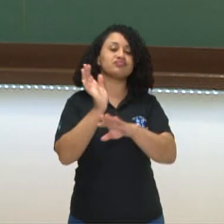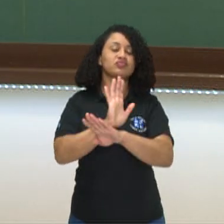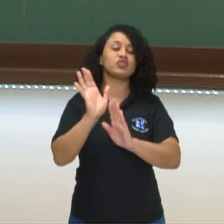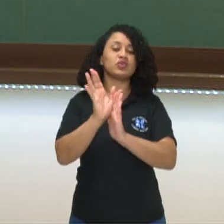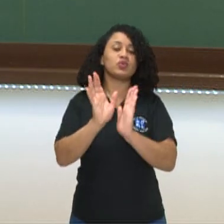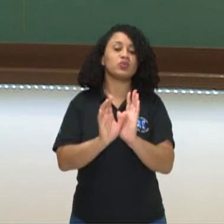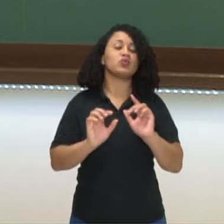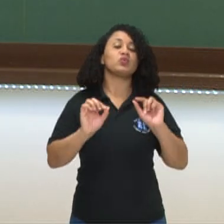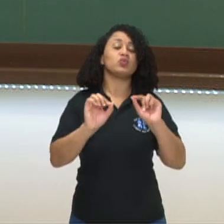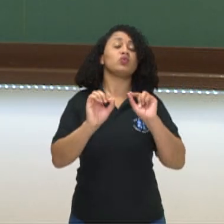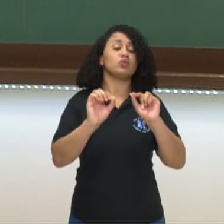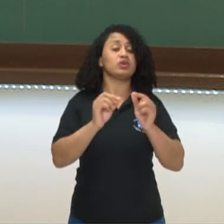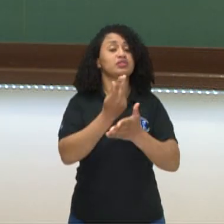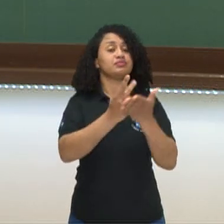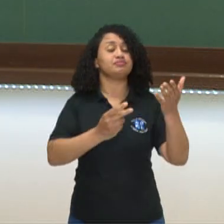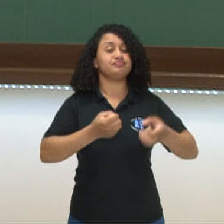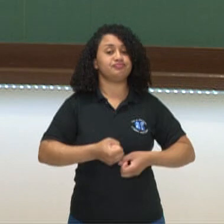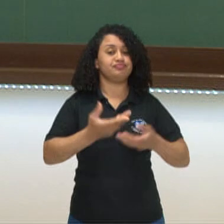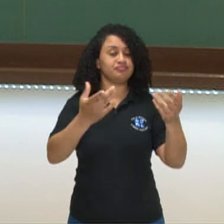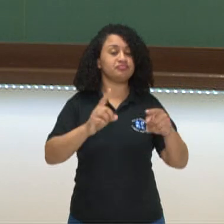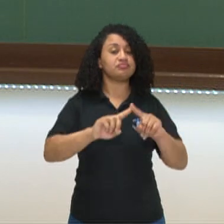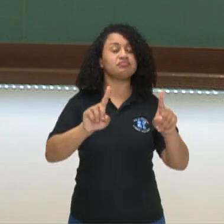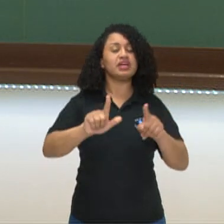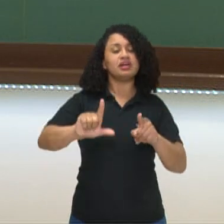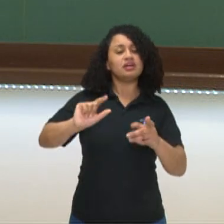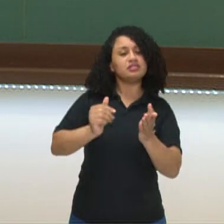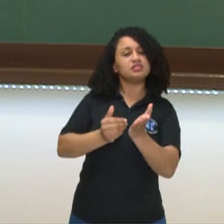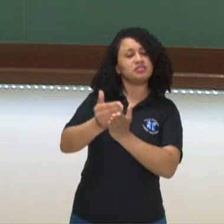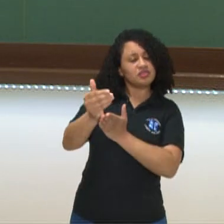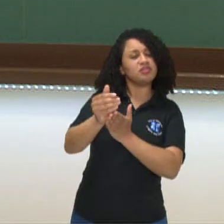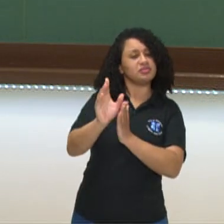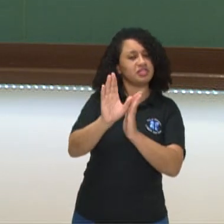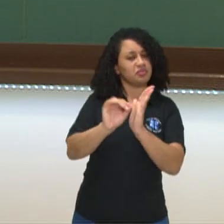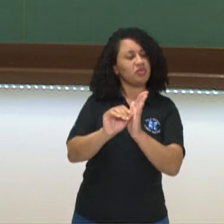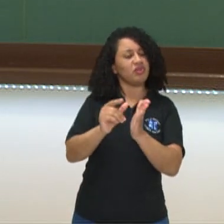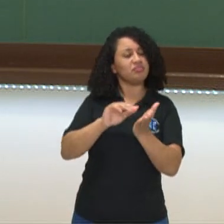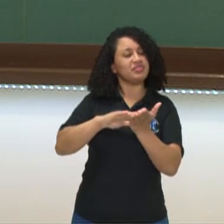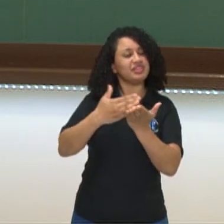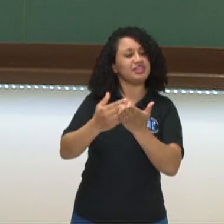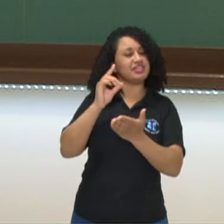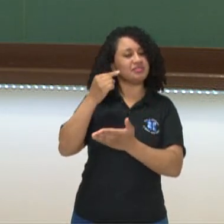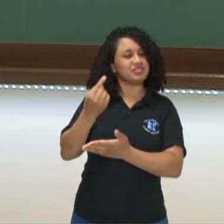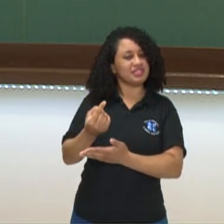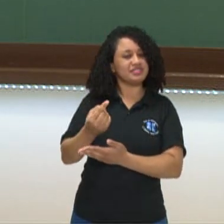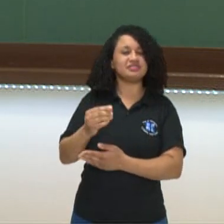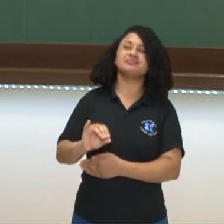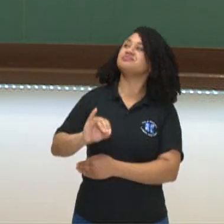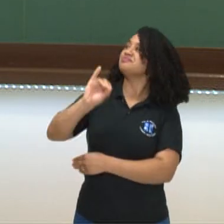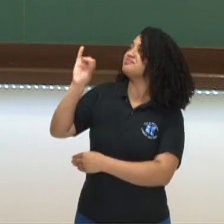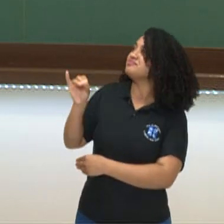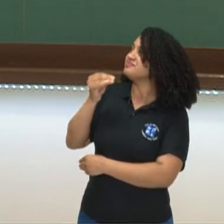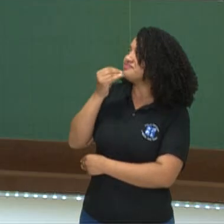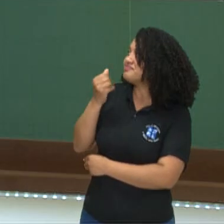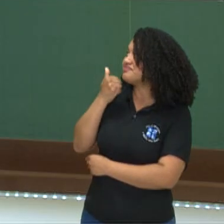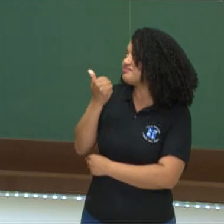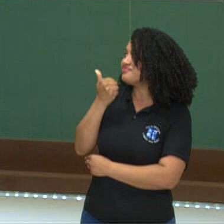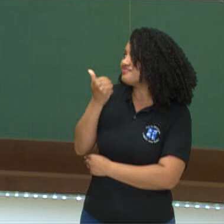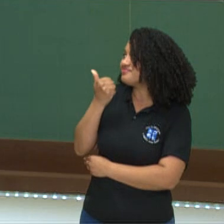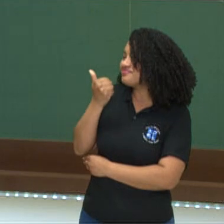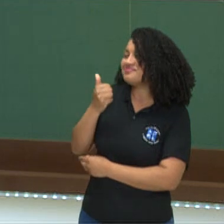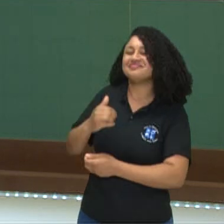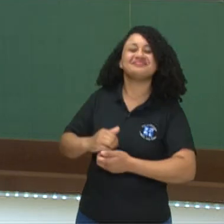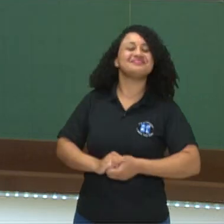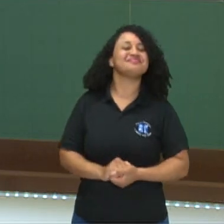sobre o poema. Mas antes de irmos aos conteúdos, vamos cumprimentar a nossa intérprete Jéssica. Olá, Jéssica, tudo